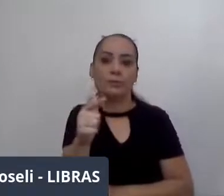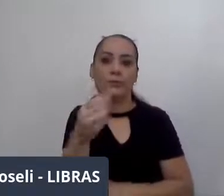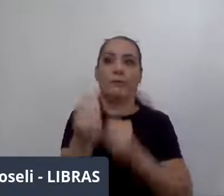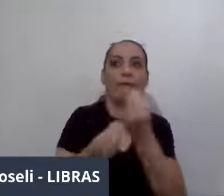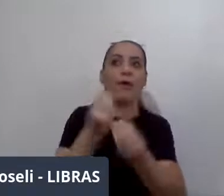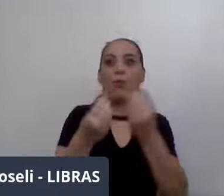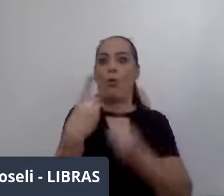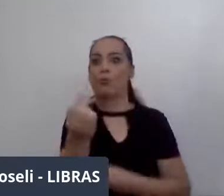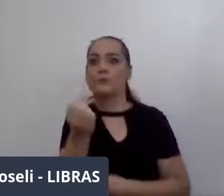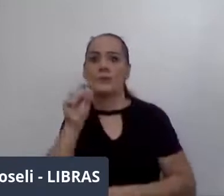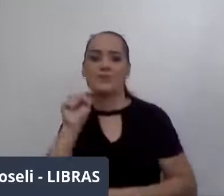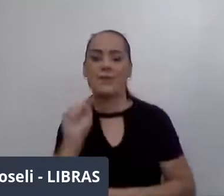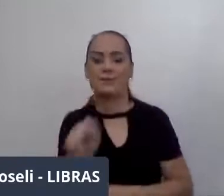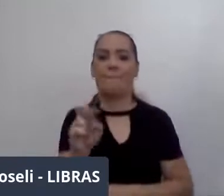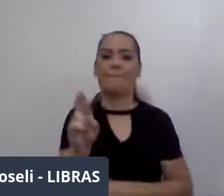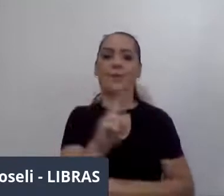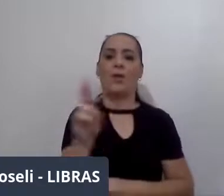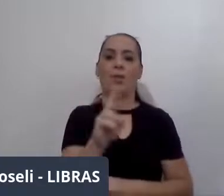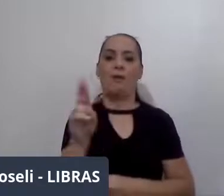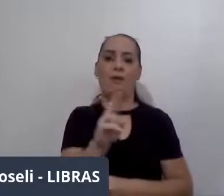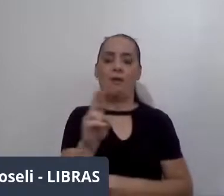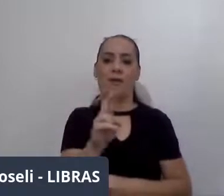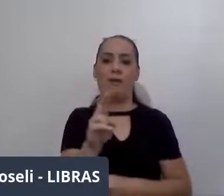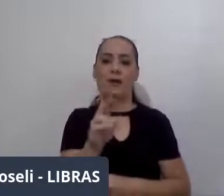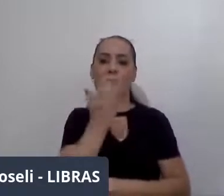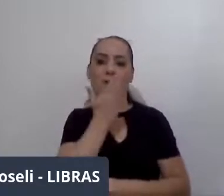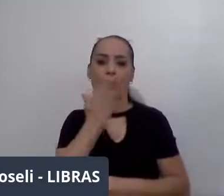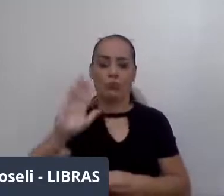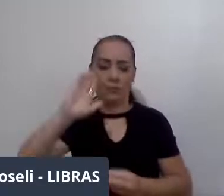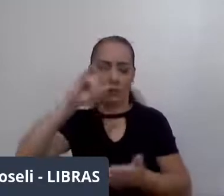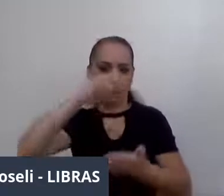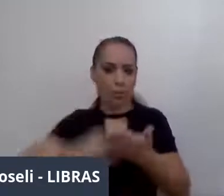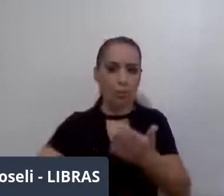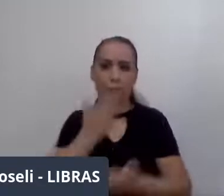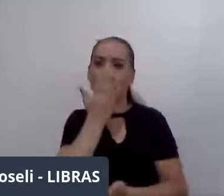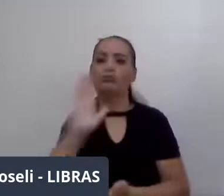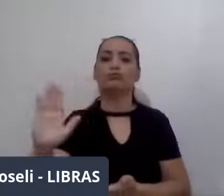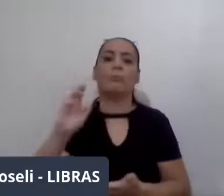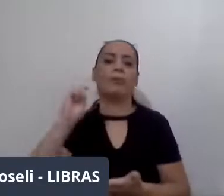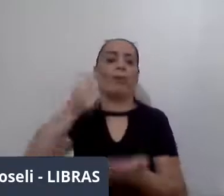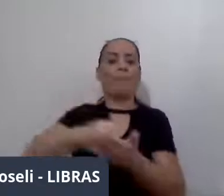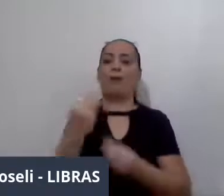de diploma, para pagar a tradução juramentada? É um valor exorbitante. E